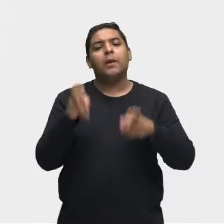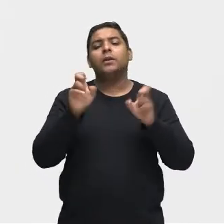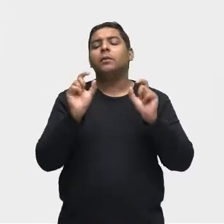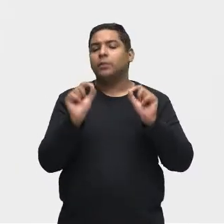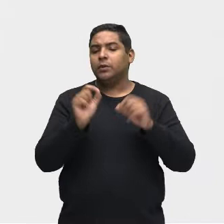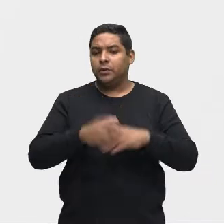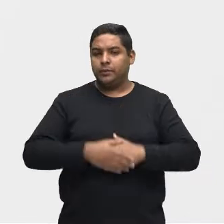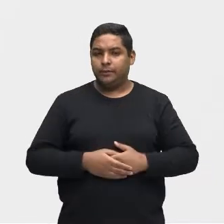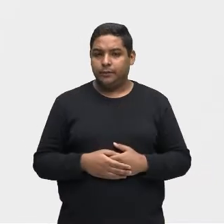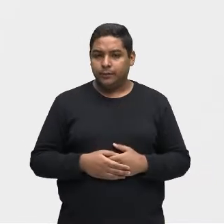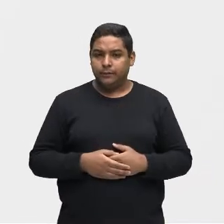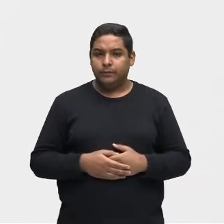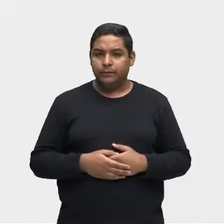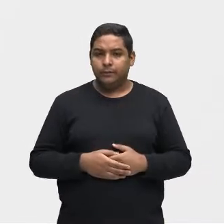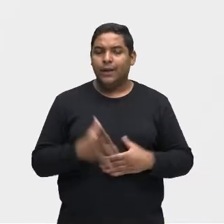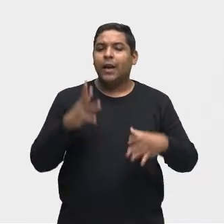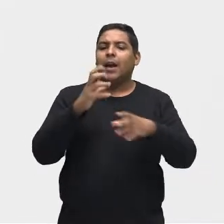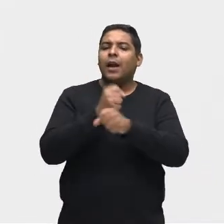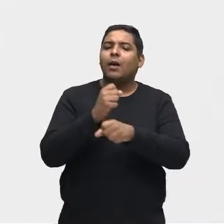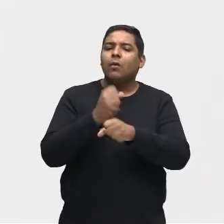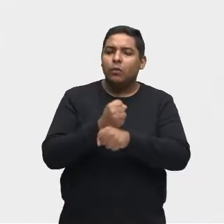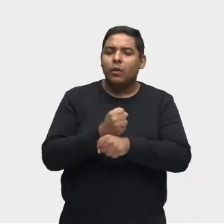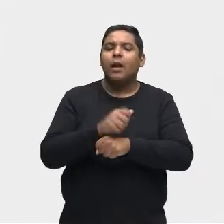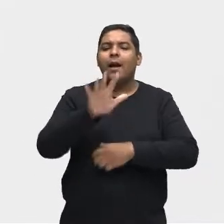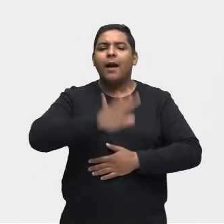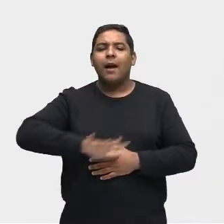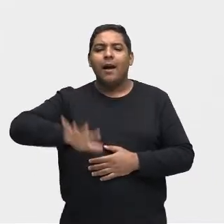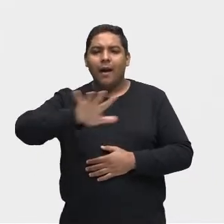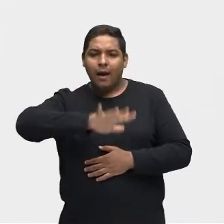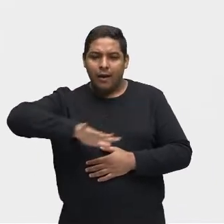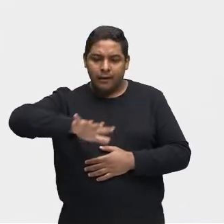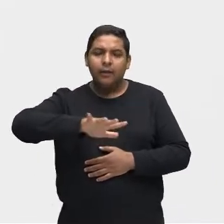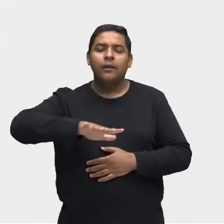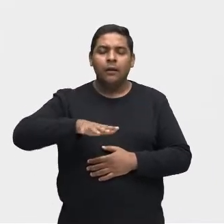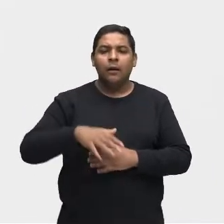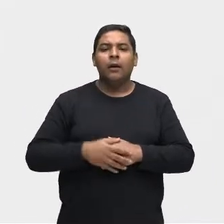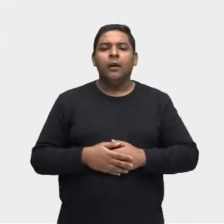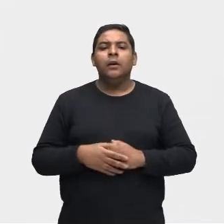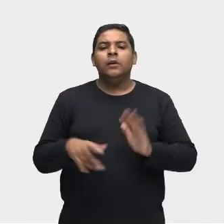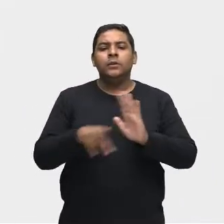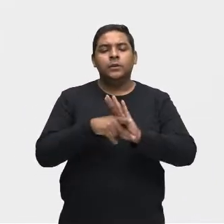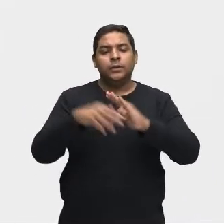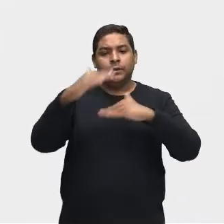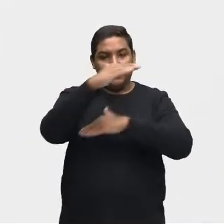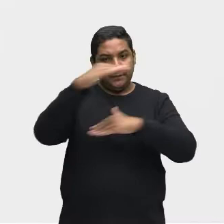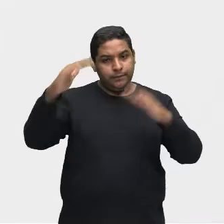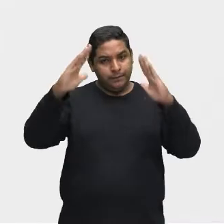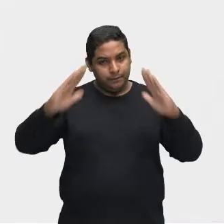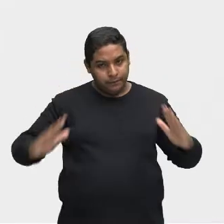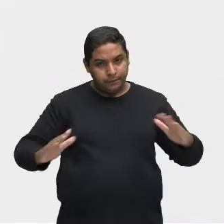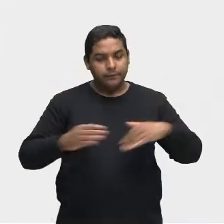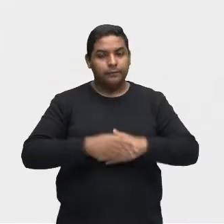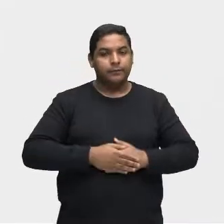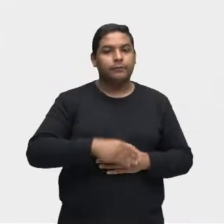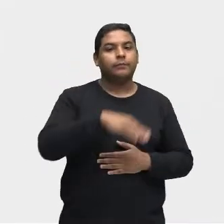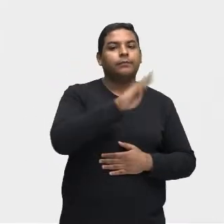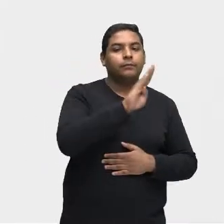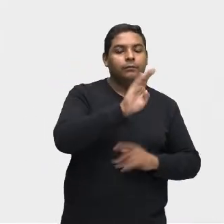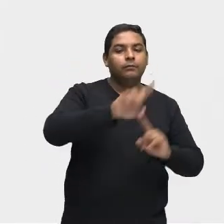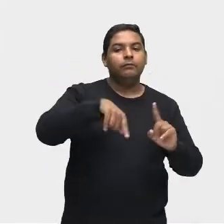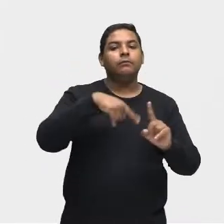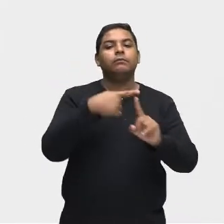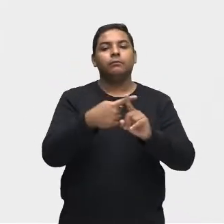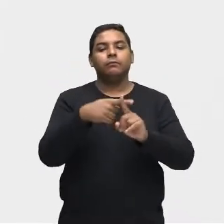se calcular a área do trapézio, nós temos base maior mais base menor vezes a altura dividido por